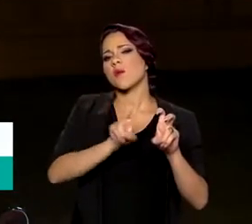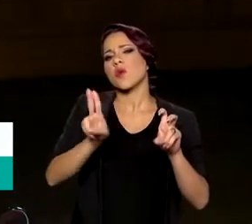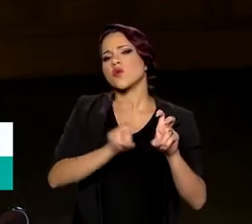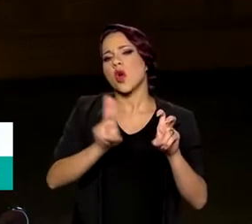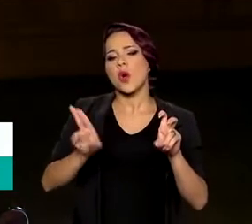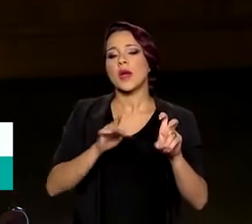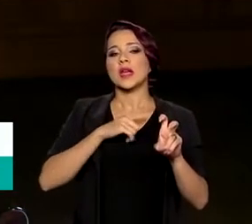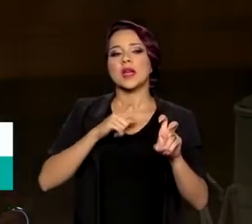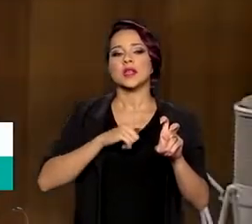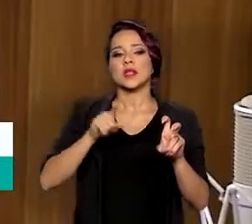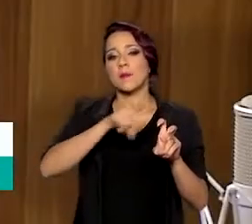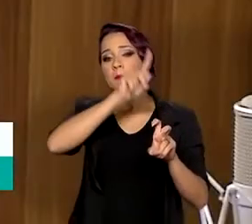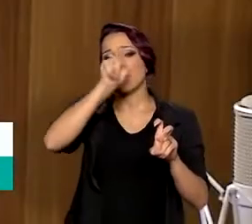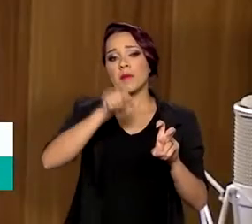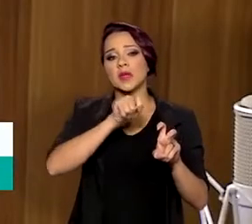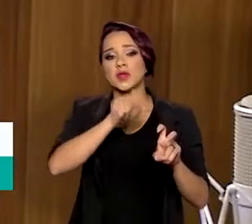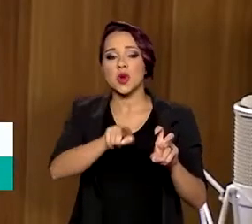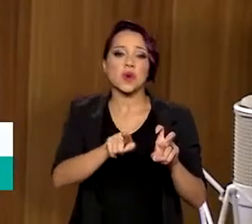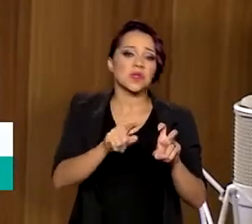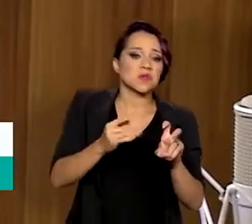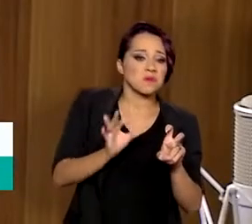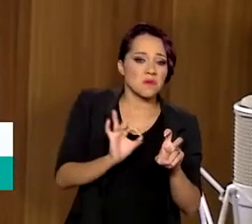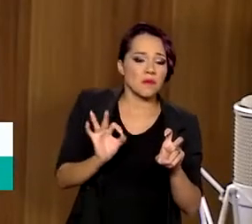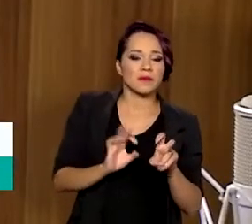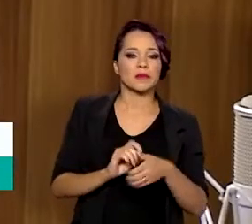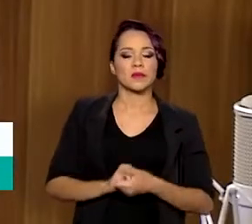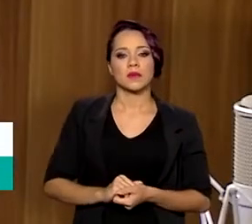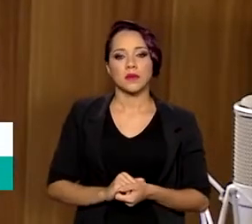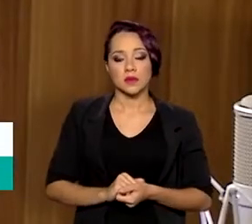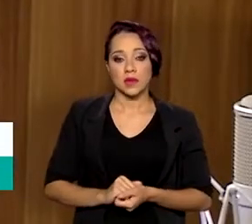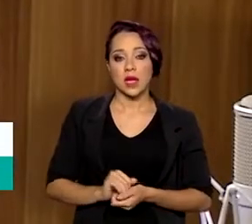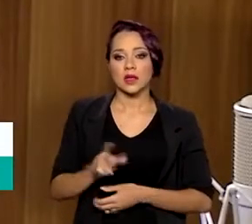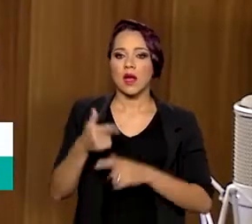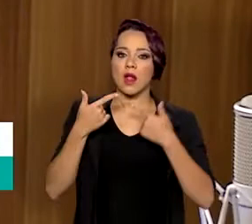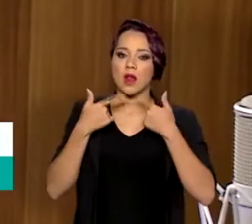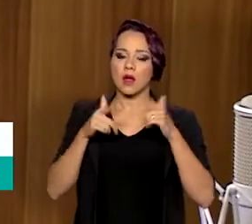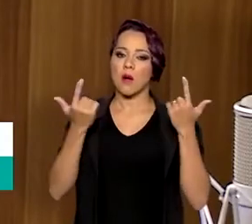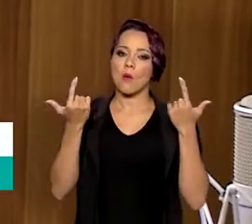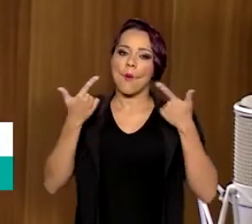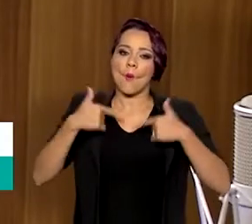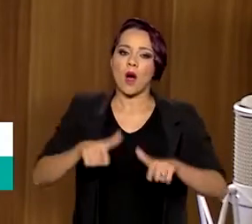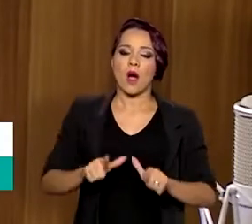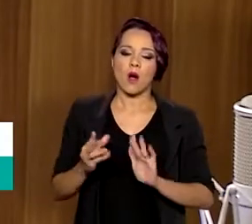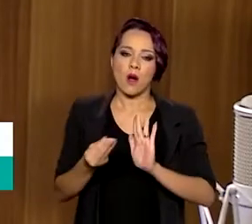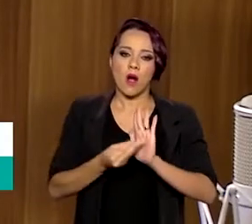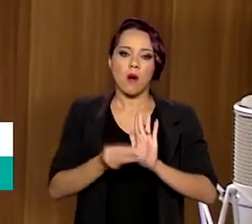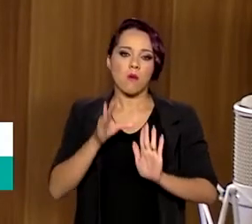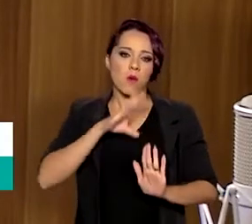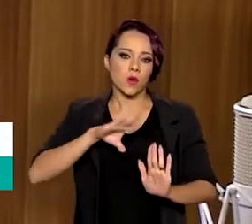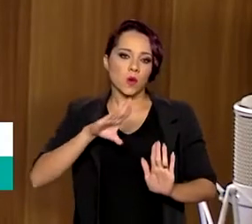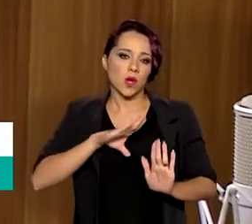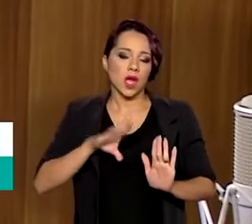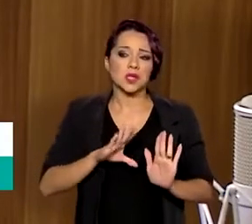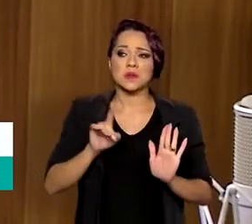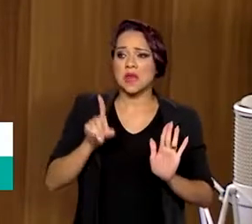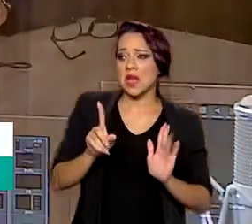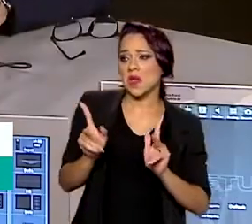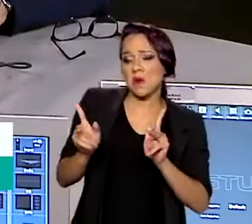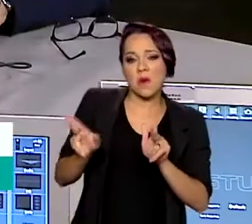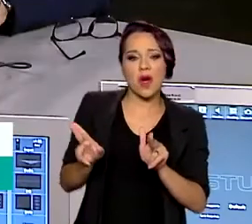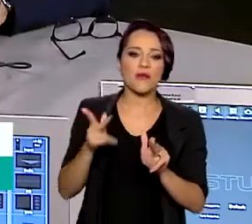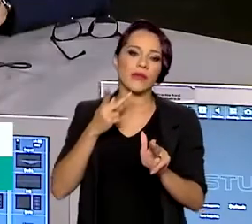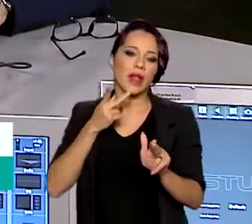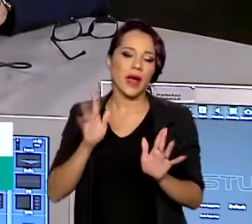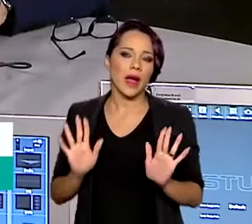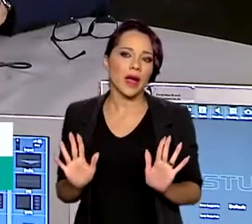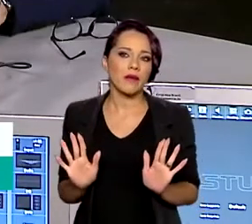que contemplem as pessoas não binárias. Incluir a linguagem neutra na língua portuguesa, para mim é a mesma coisa que